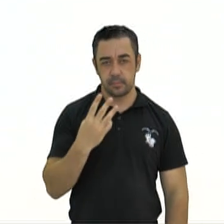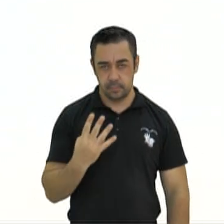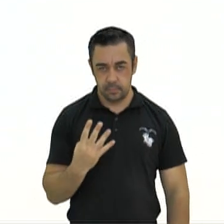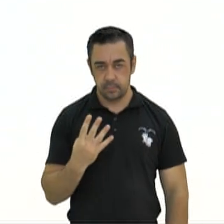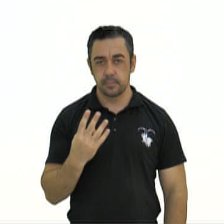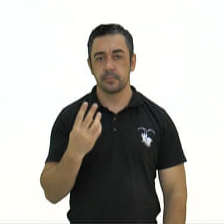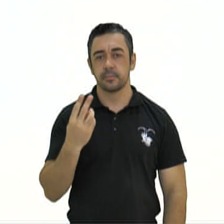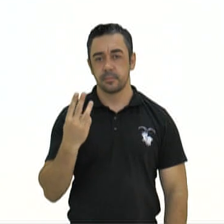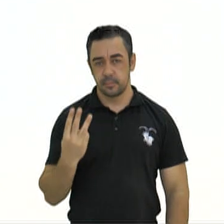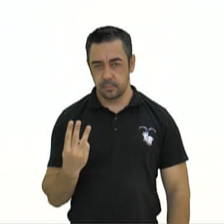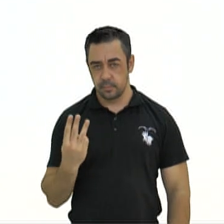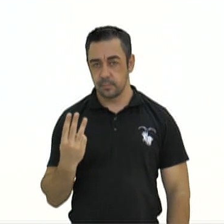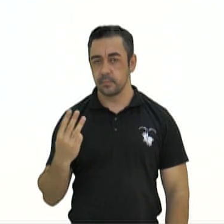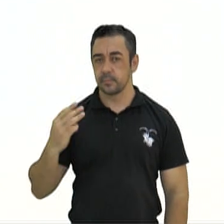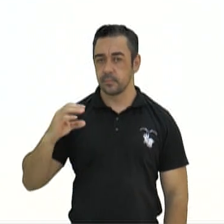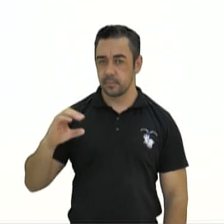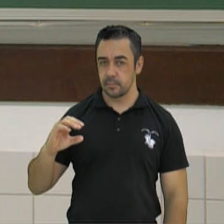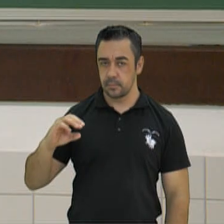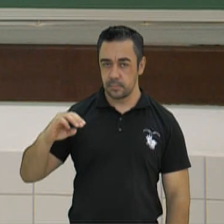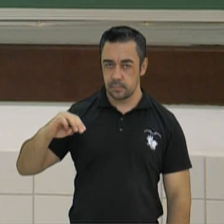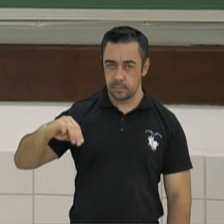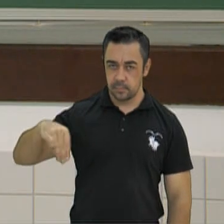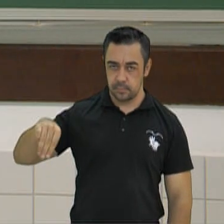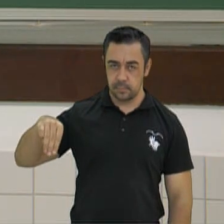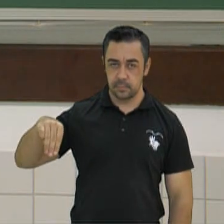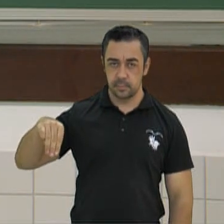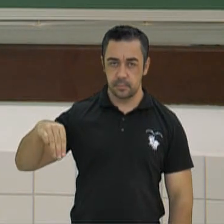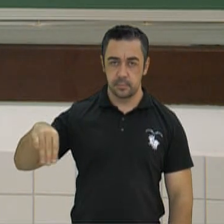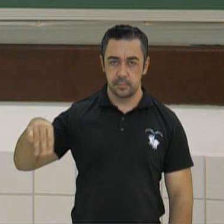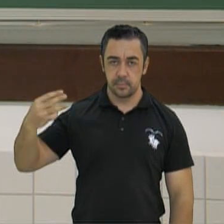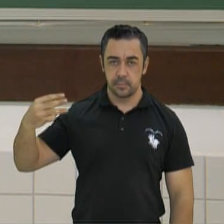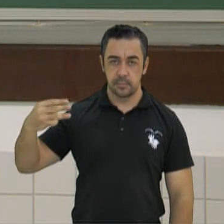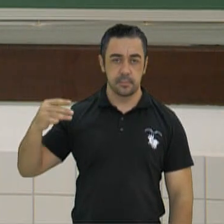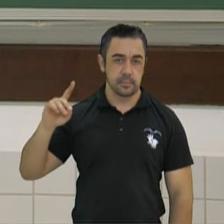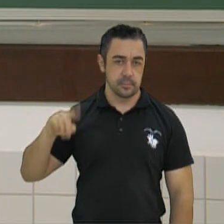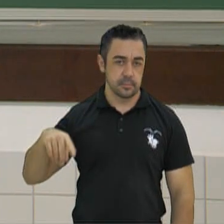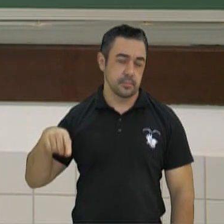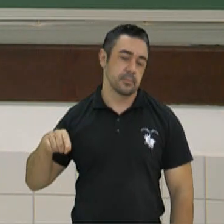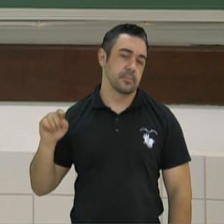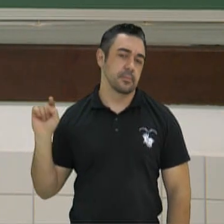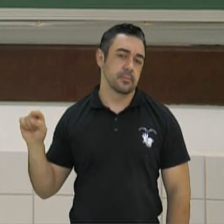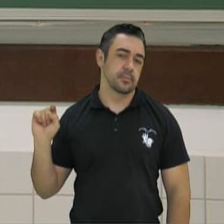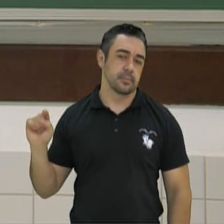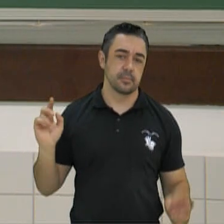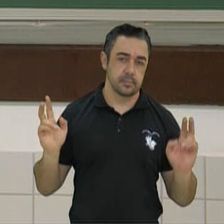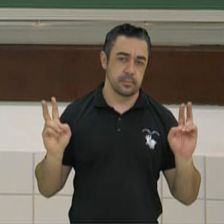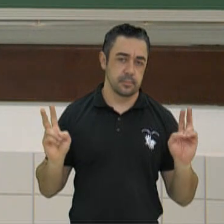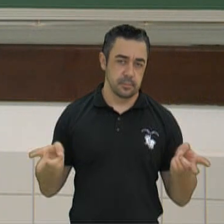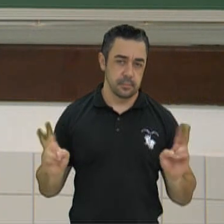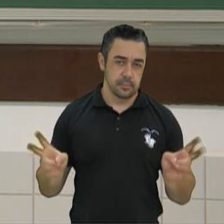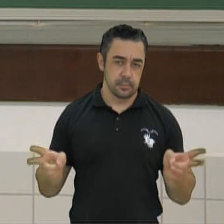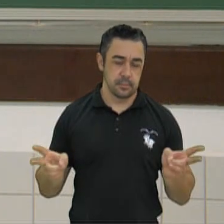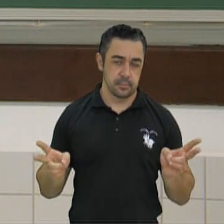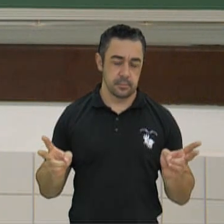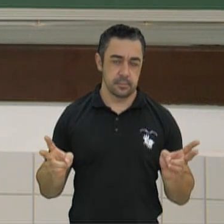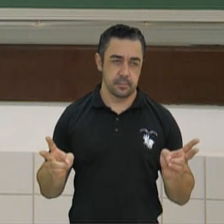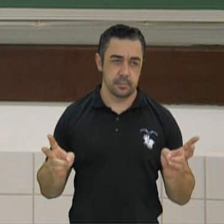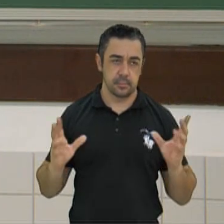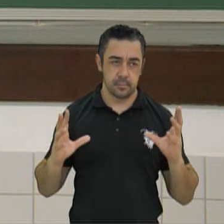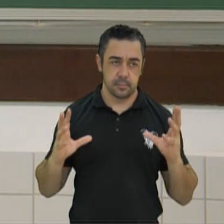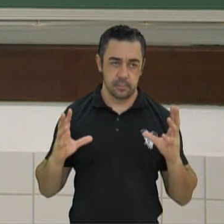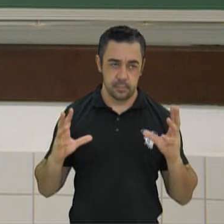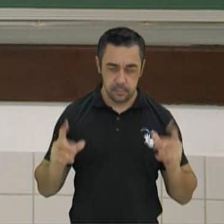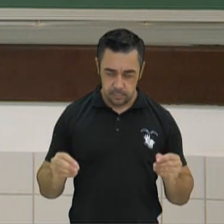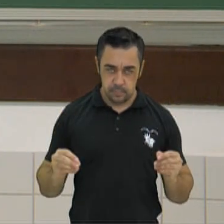medidas do seu quadrado que compõe as faces desse cubo. Elas são iguais, as medidas são 7. Então, todas as